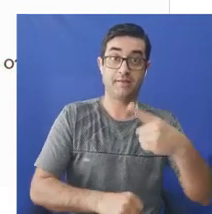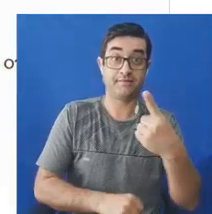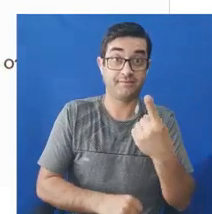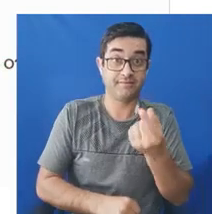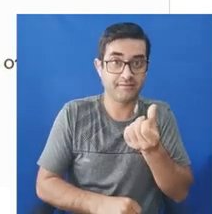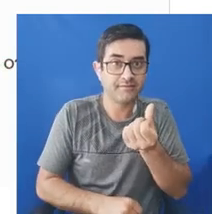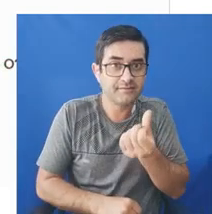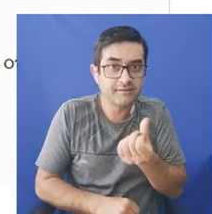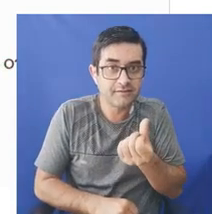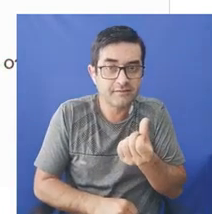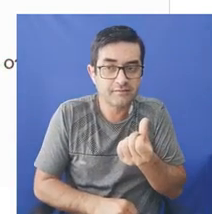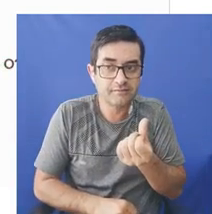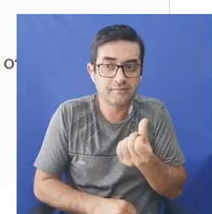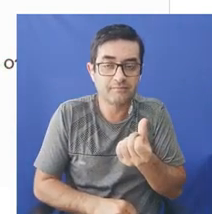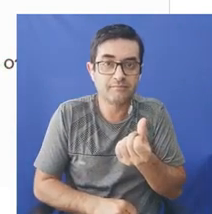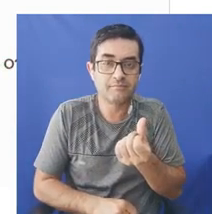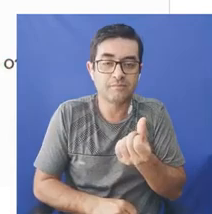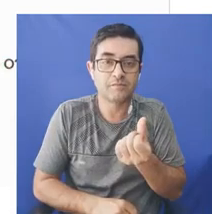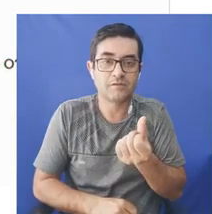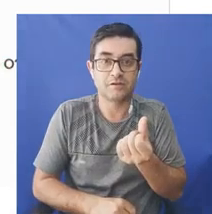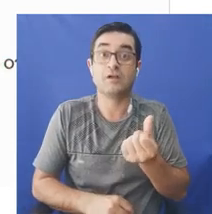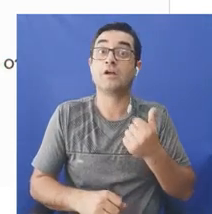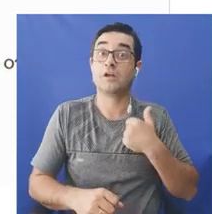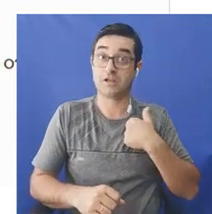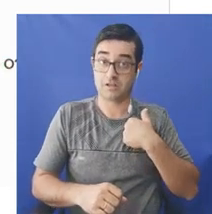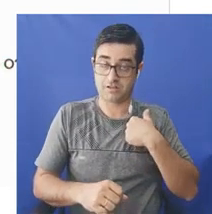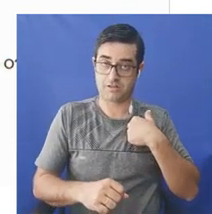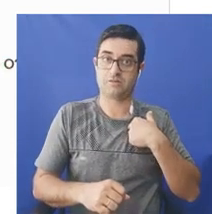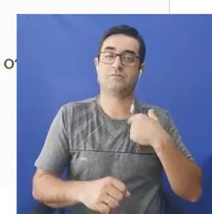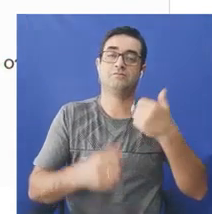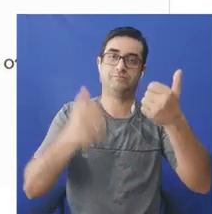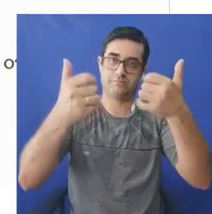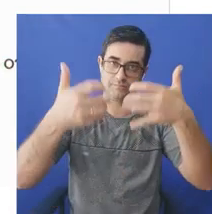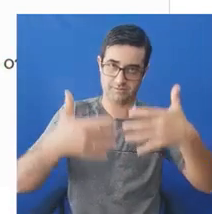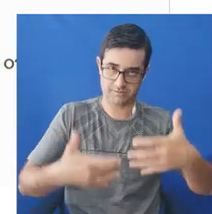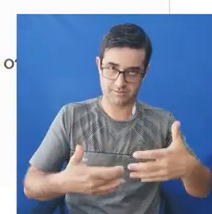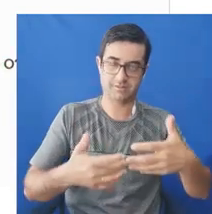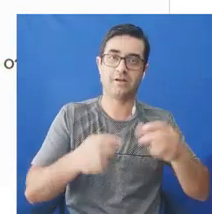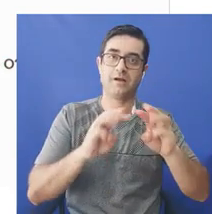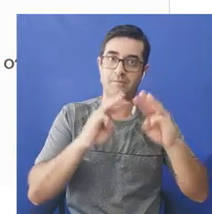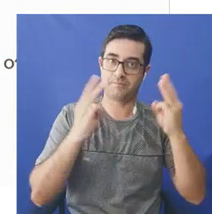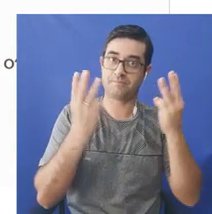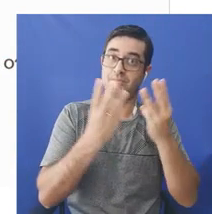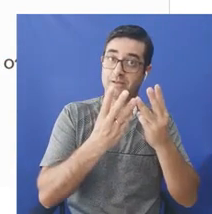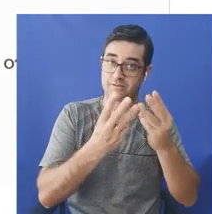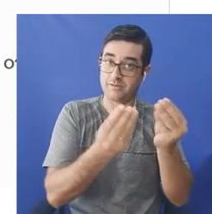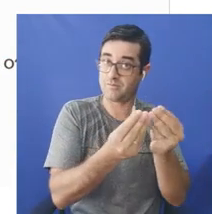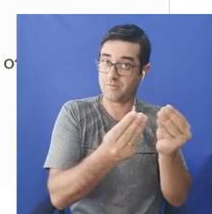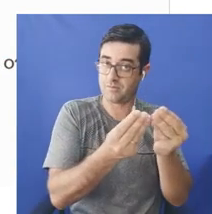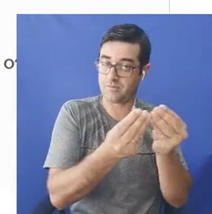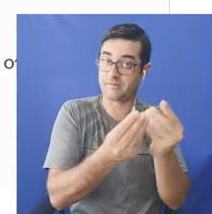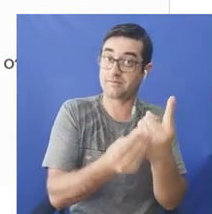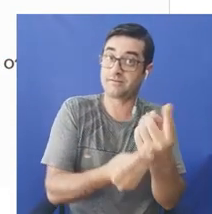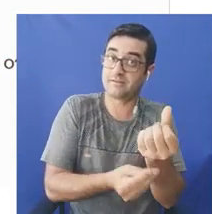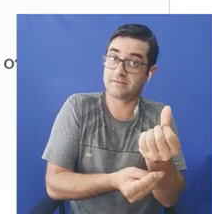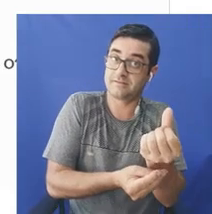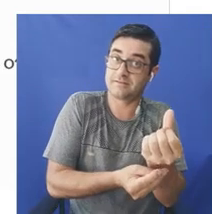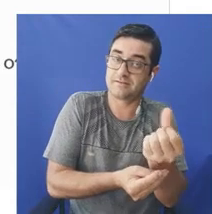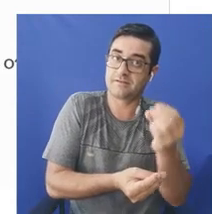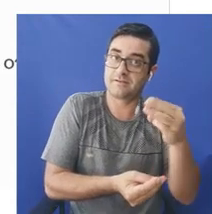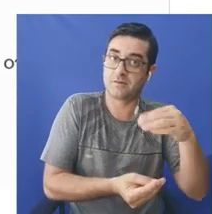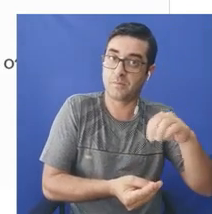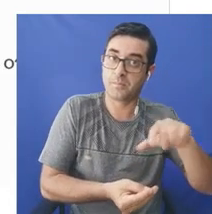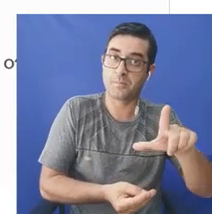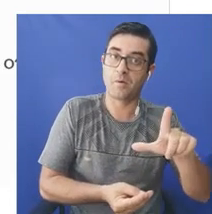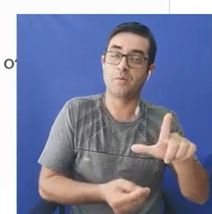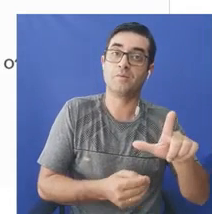é 16, como eu estou falando da massa molecular, 16 gramas por mol. O